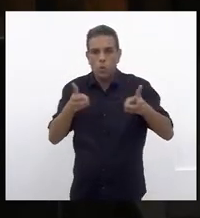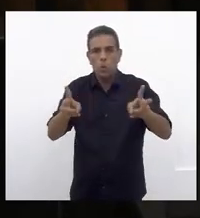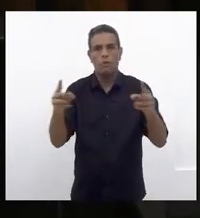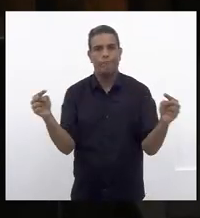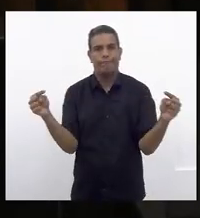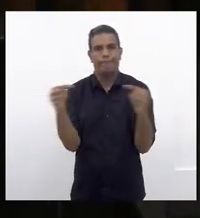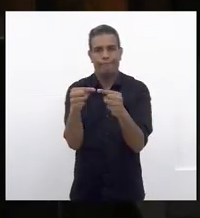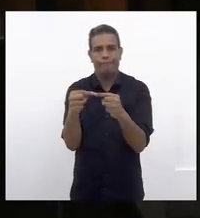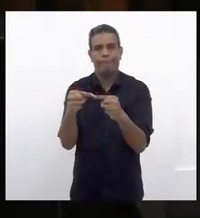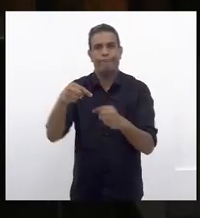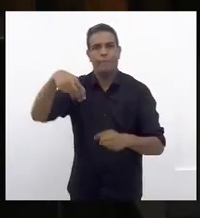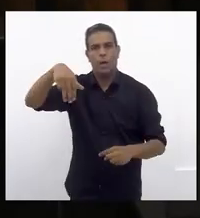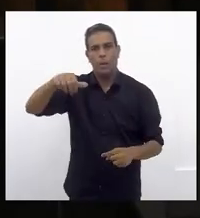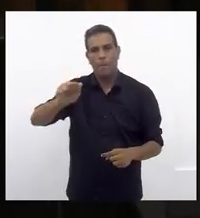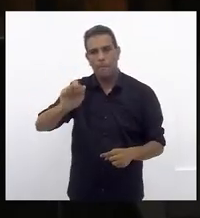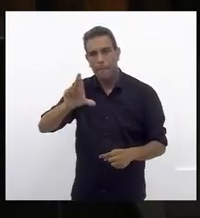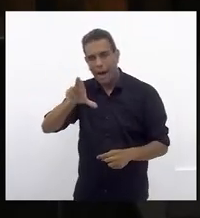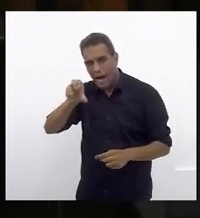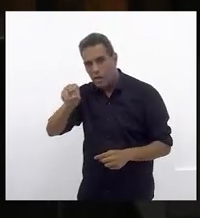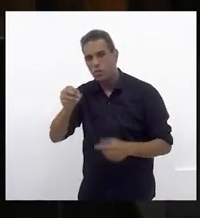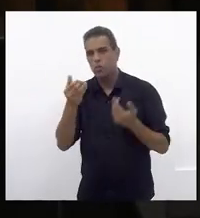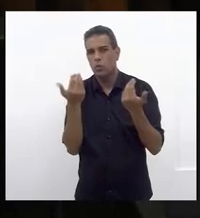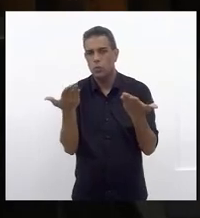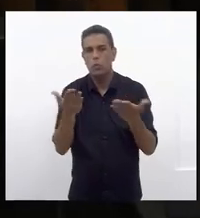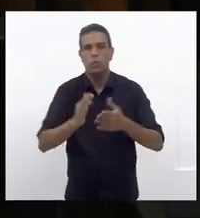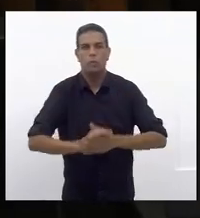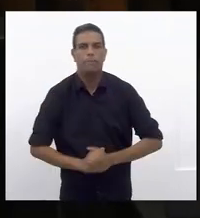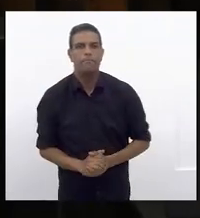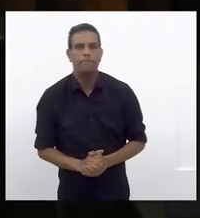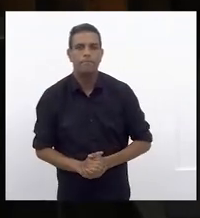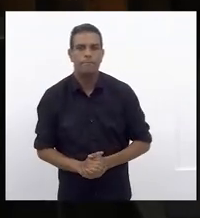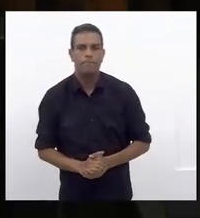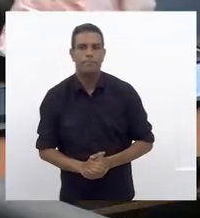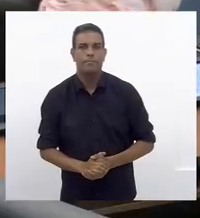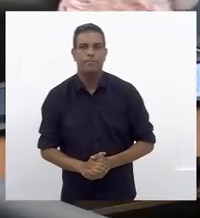deputado Márcio Pacheco. Muito obrigado, senhor presidente.